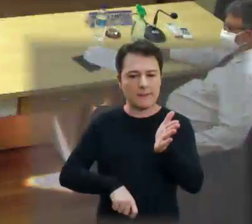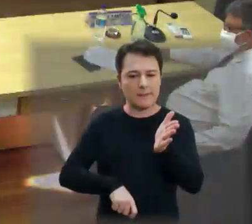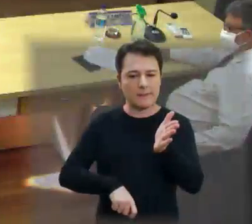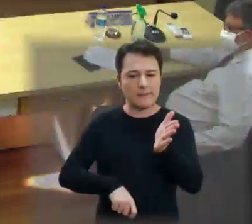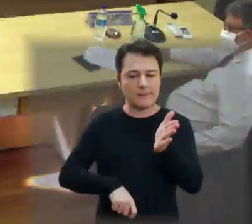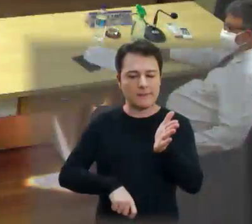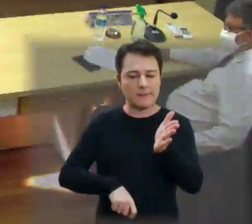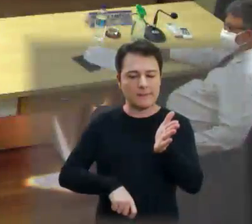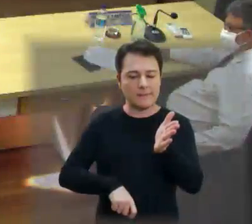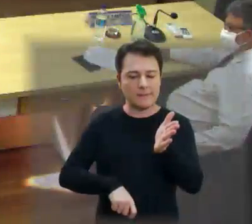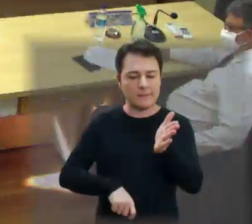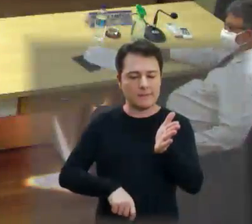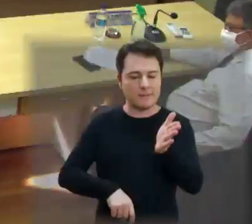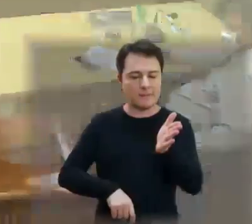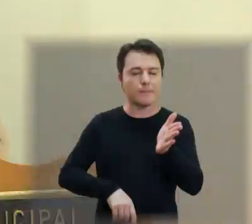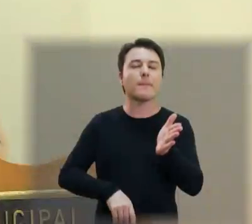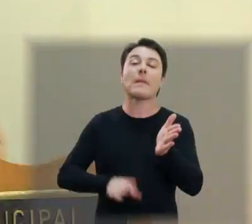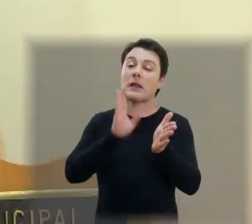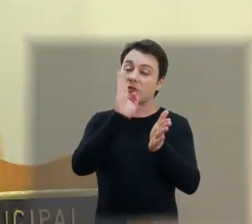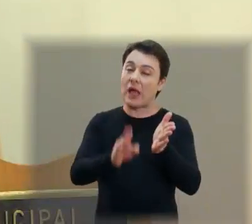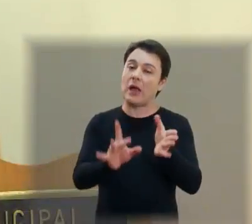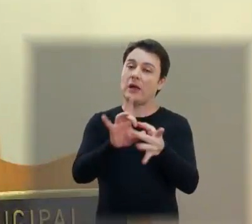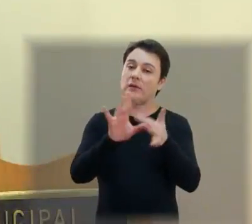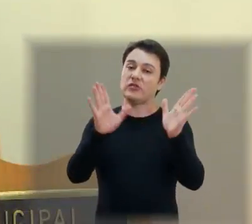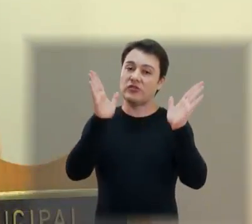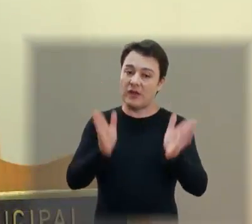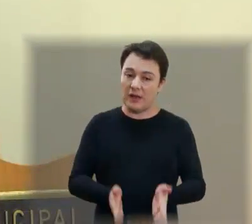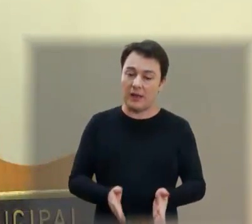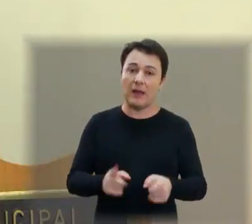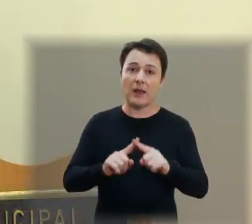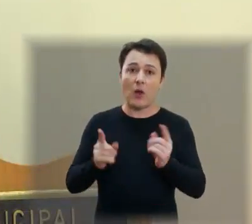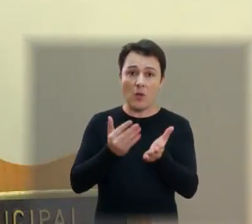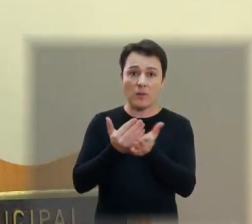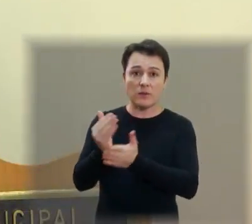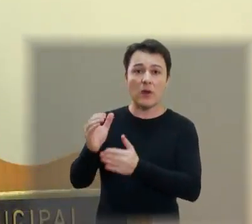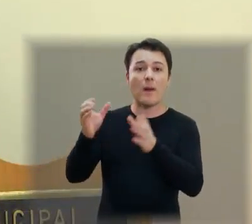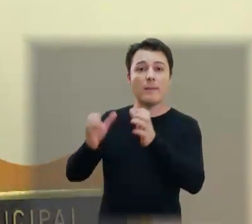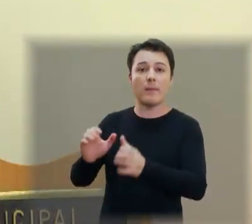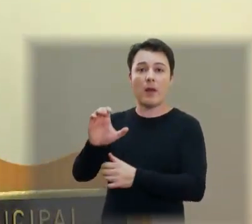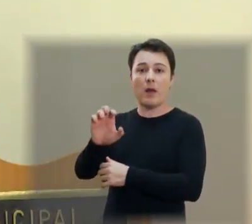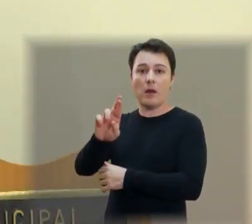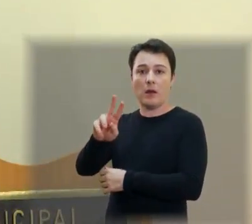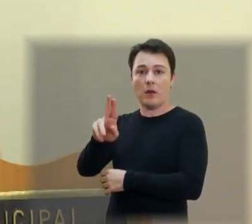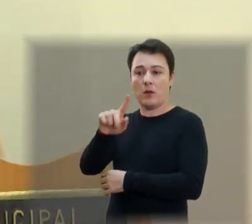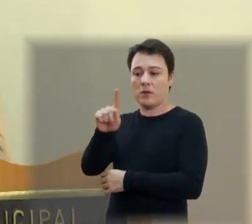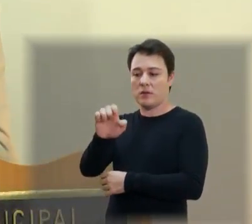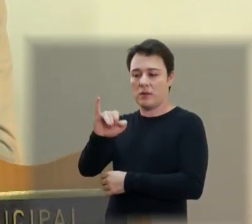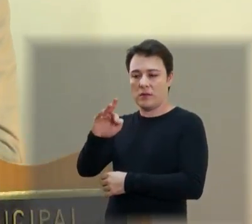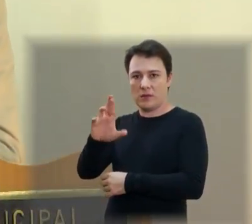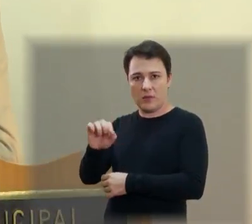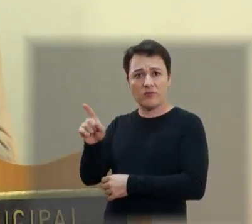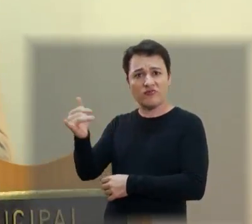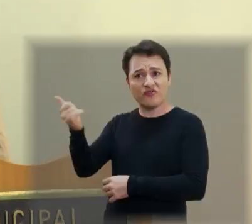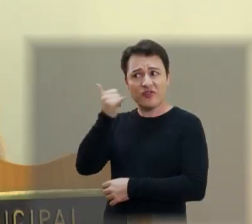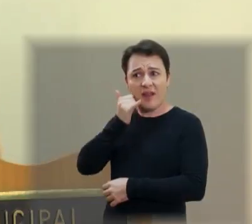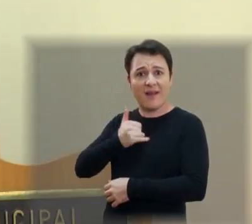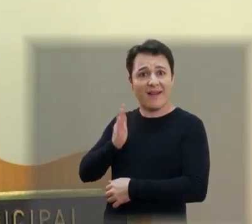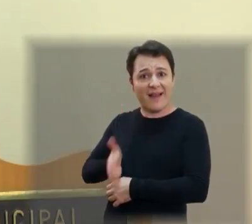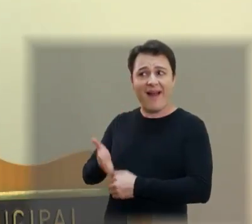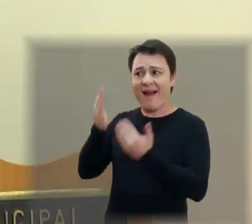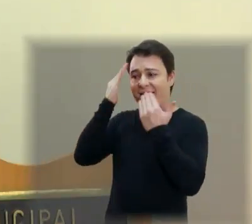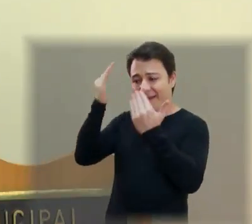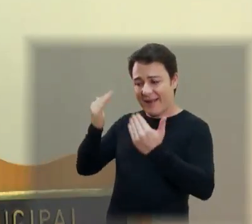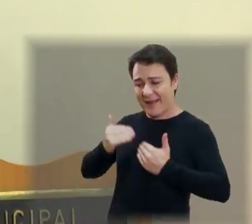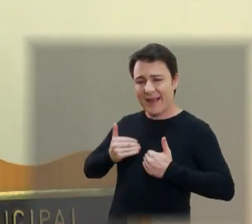serviço já foi autorizado já, né? Então, com certeza, já começou no Cruzeiro, né? Algum pessoal morador do Cruzeiro já me ligaram,